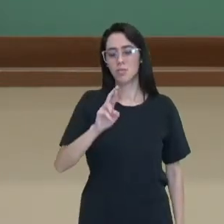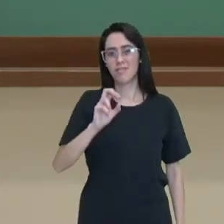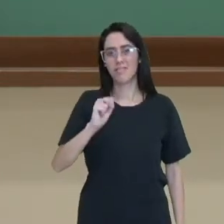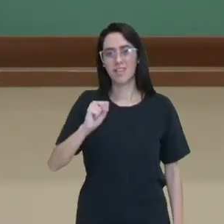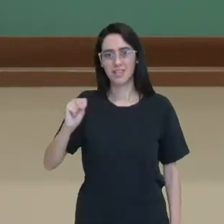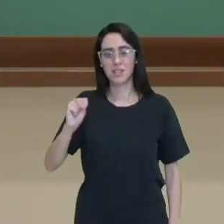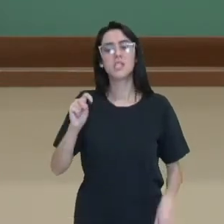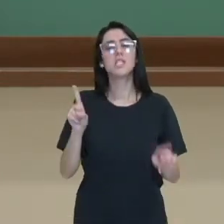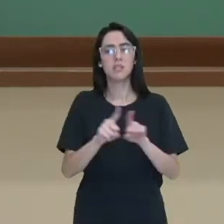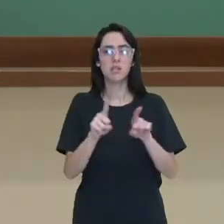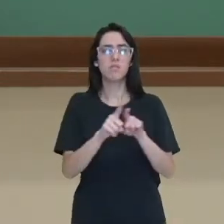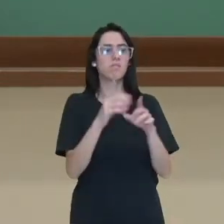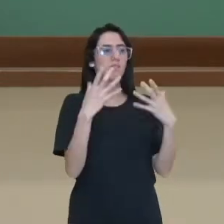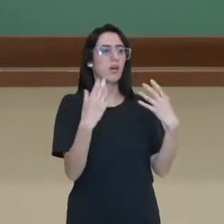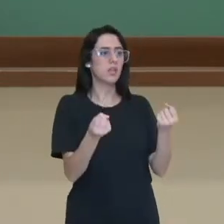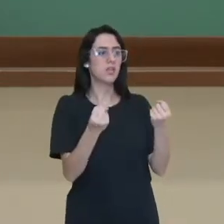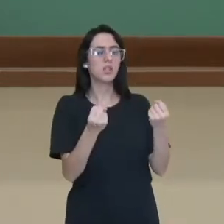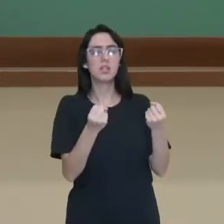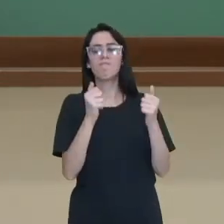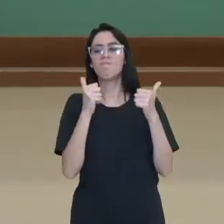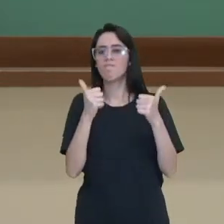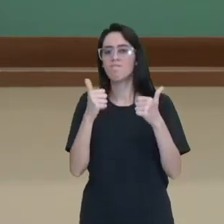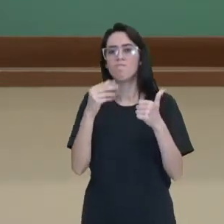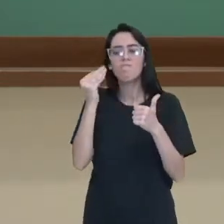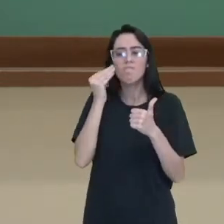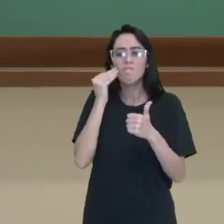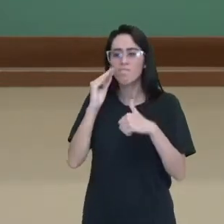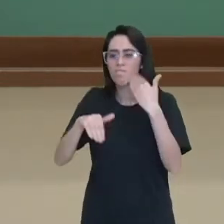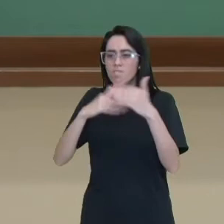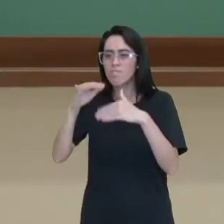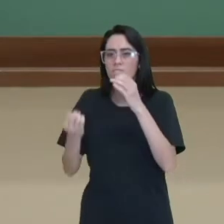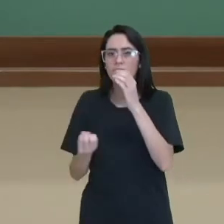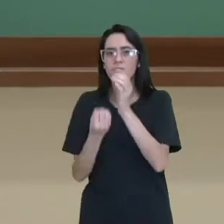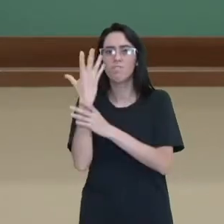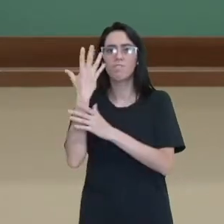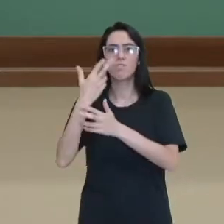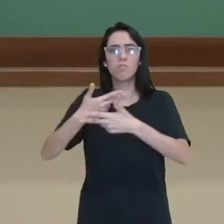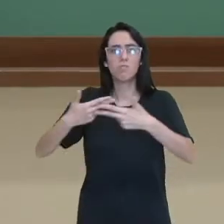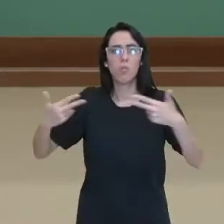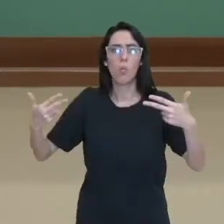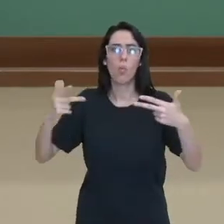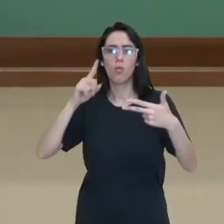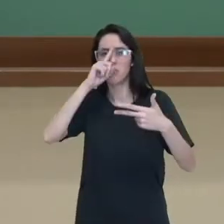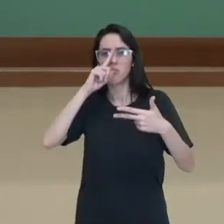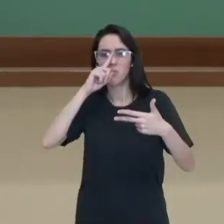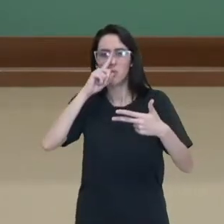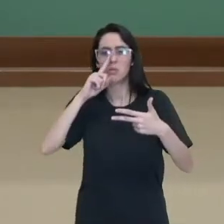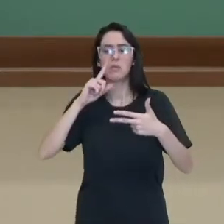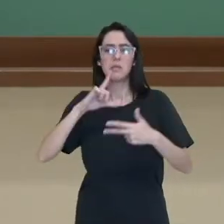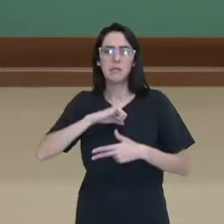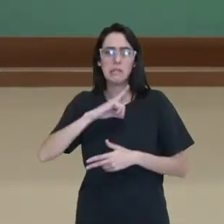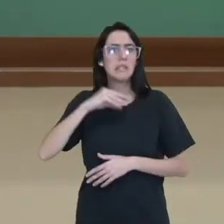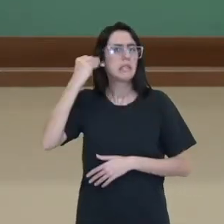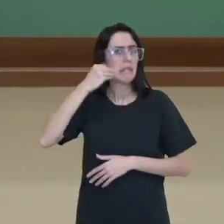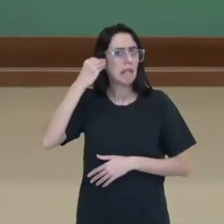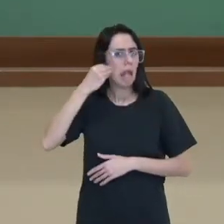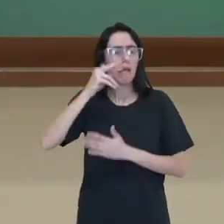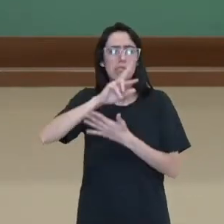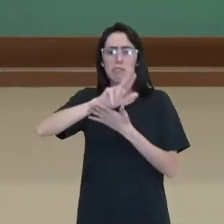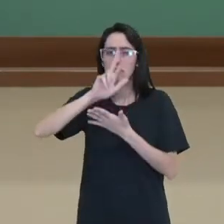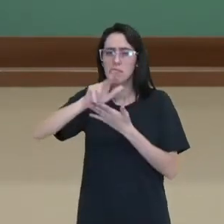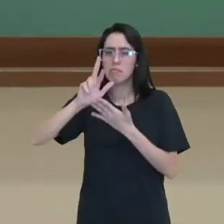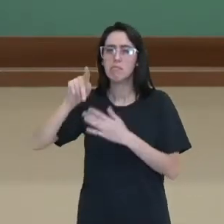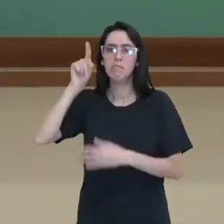jogada e eles também começam a desenvolver armas nucleares. Passam a fazer diversos testes lá